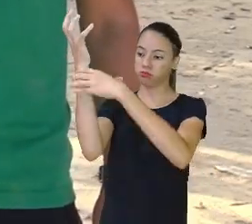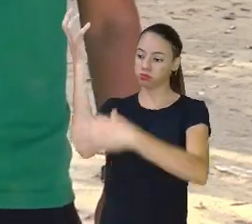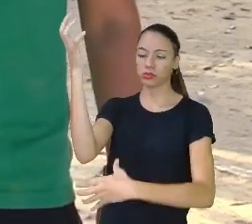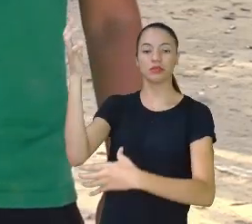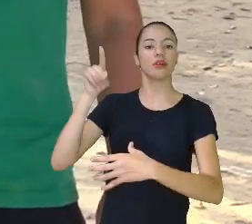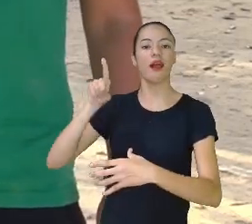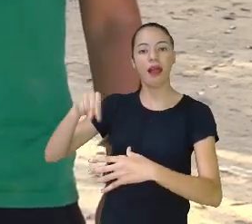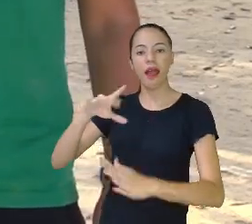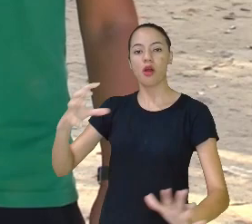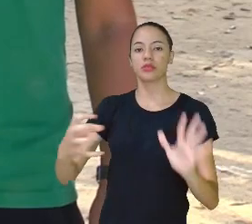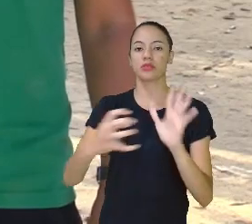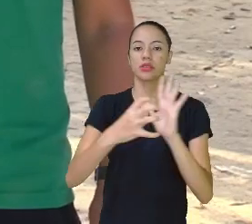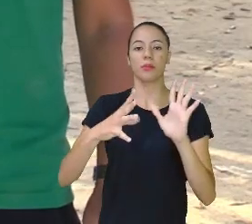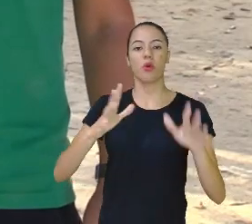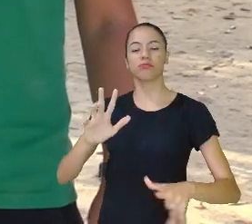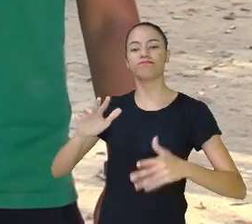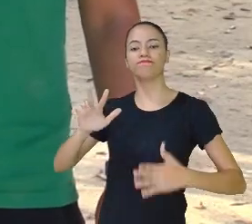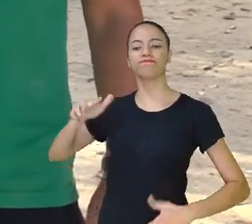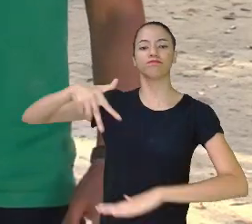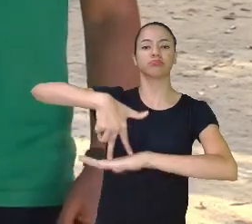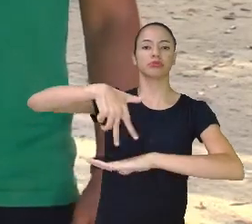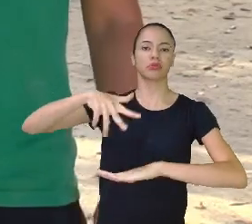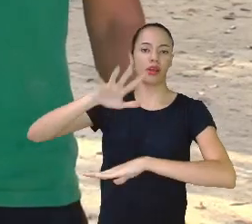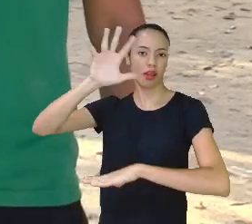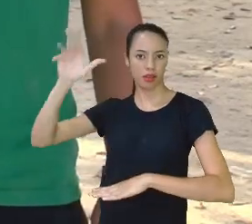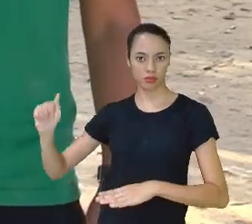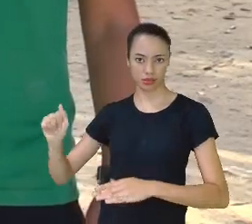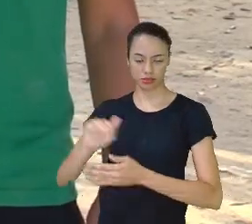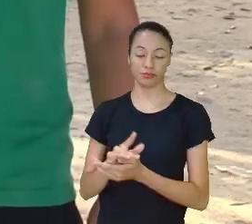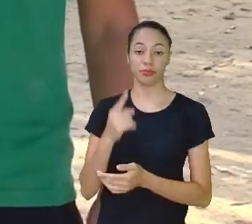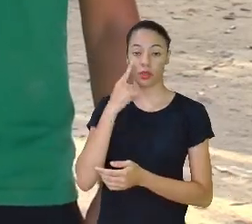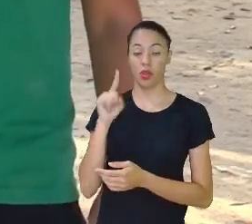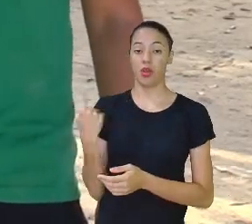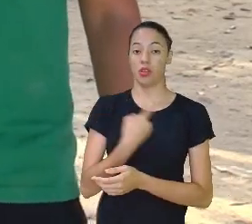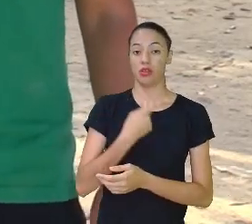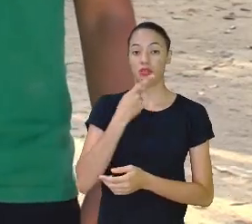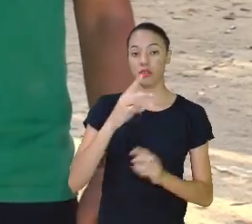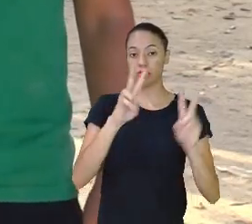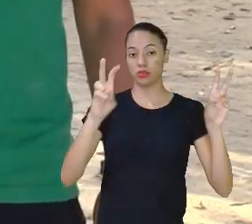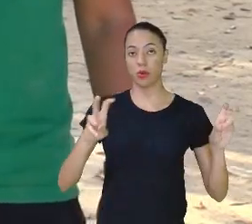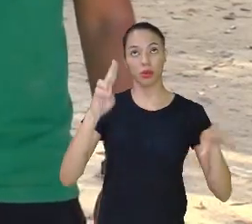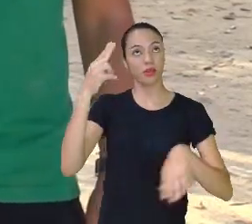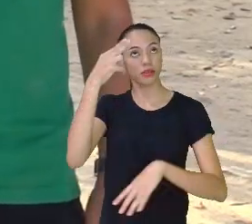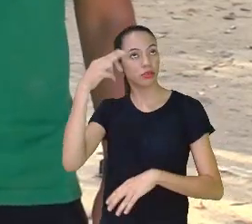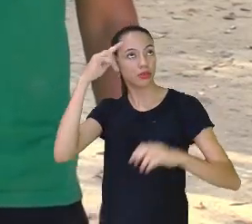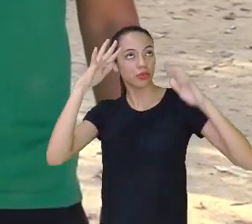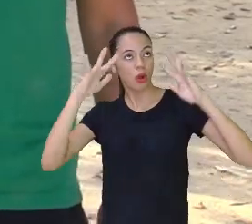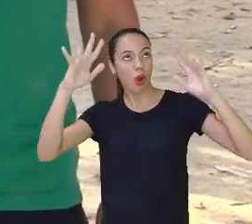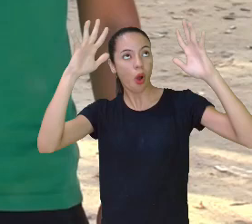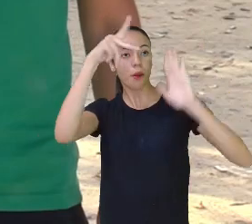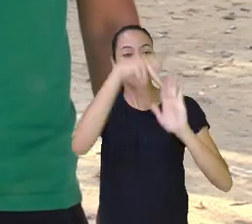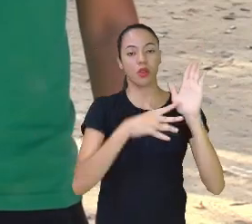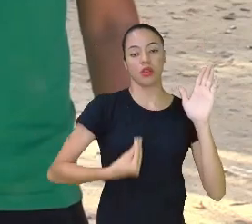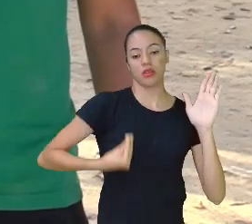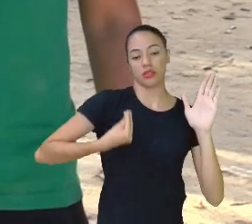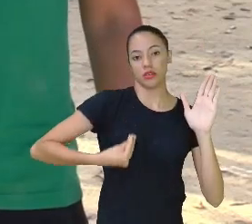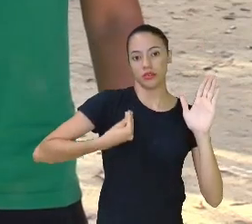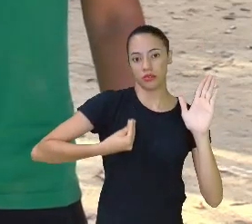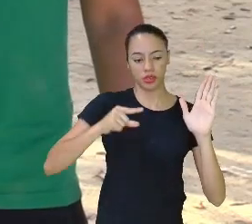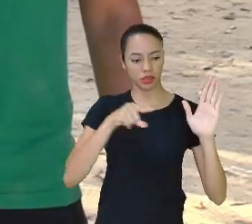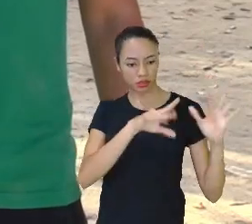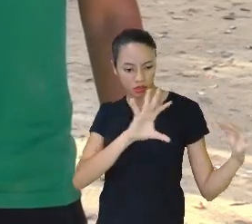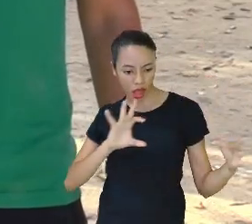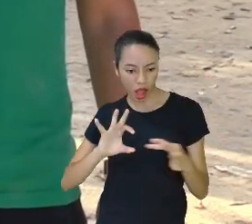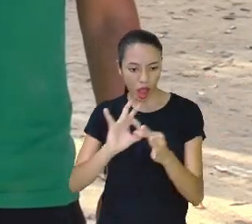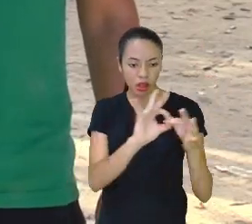africana. Mas vejam só, minha gente, como a gente está falando em sonhos, em projeto de vida, nessa ideia de que nos une, esse